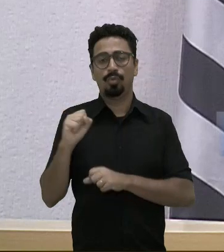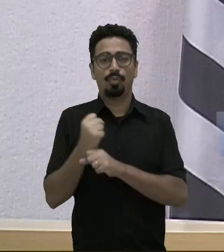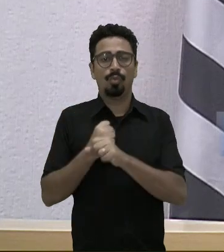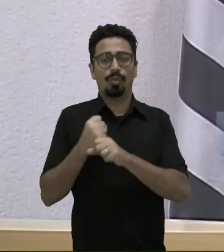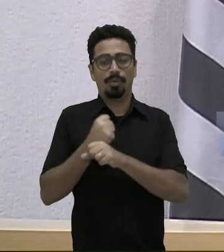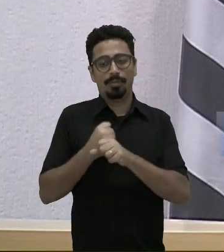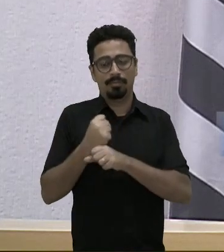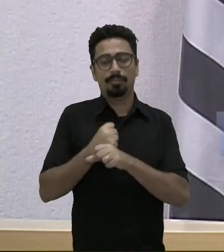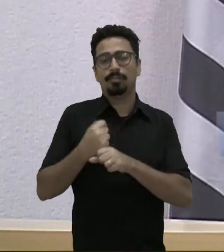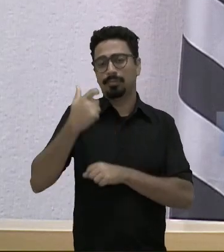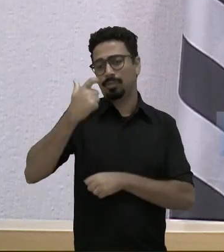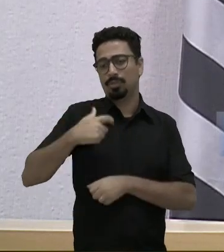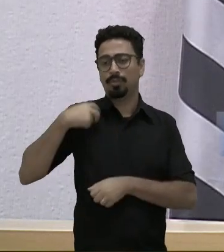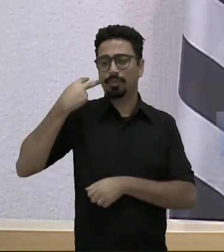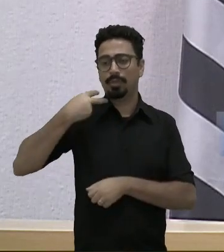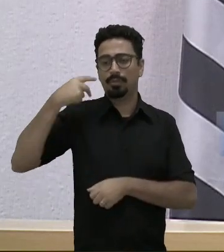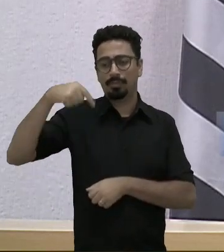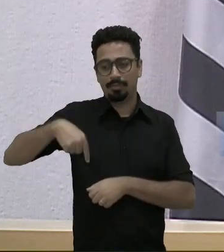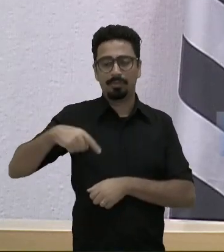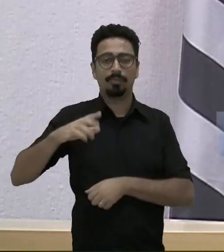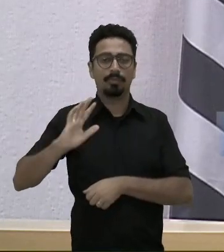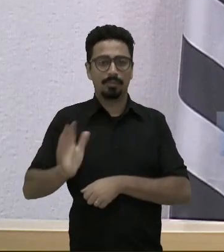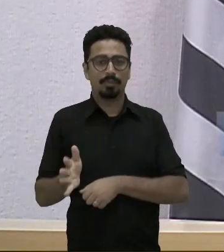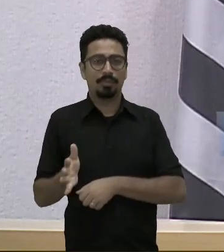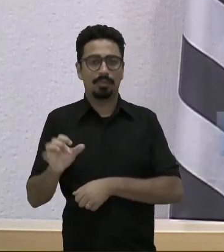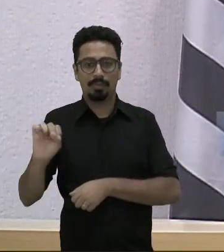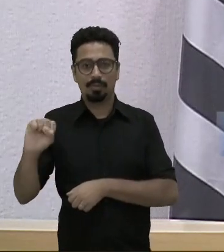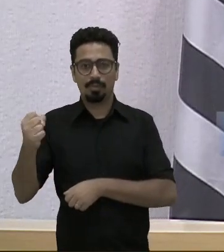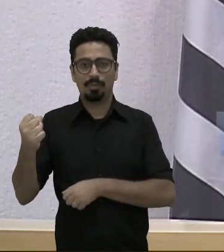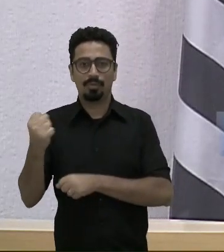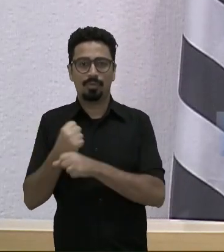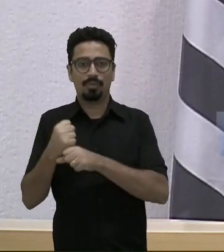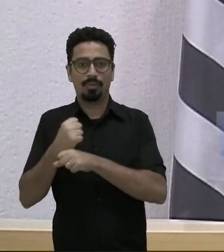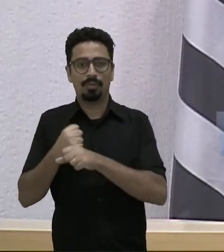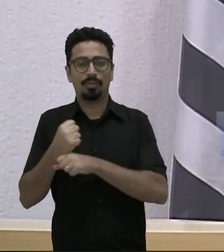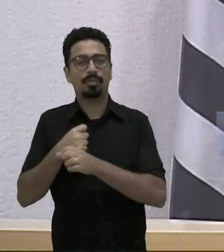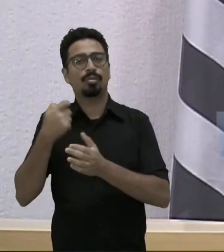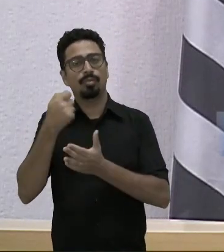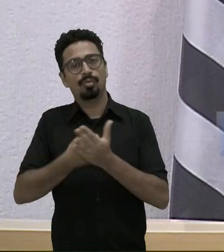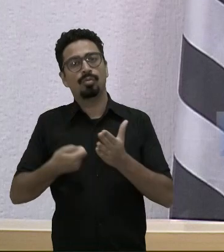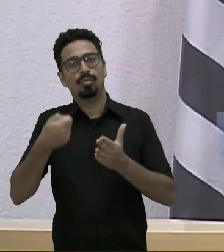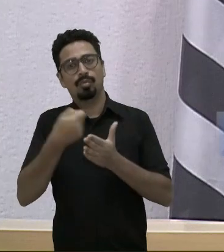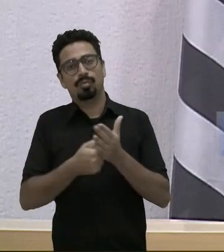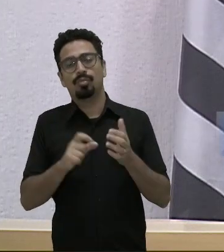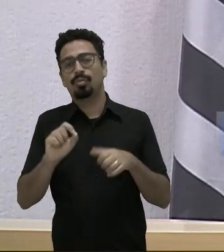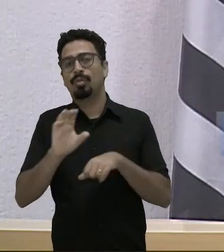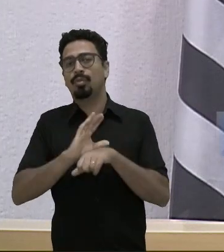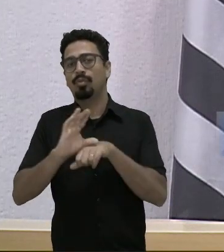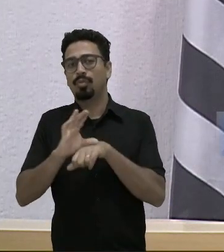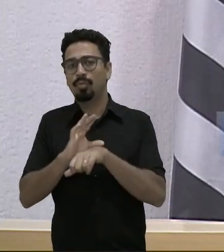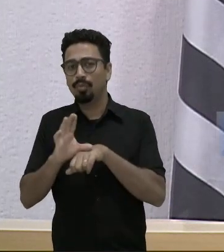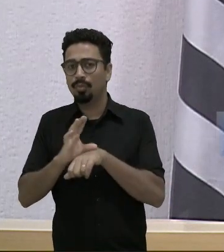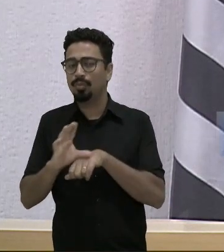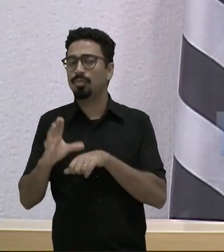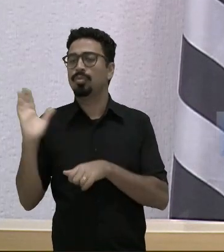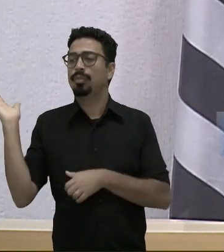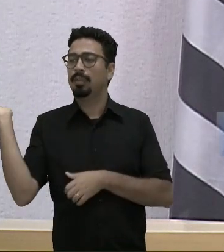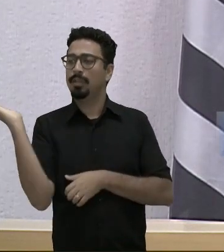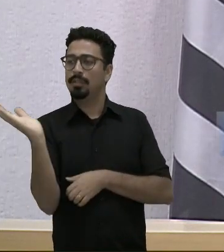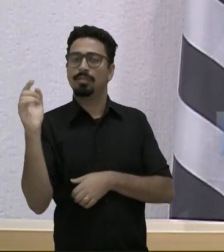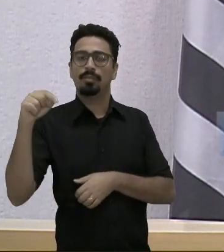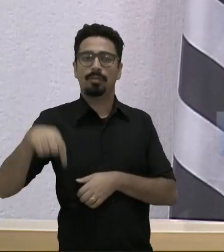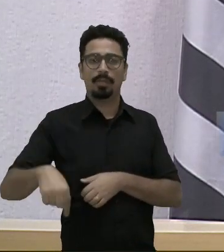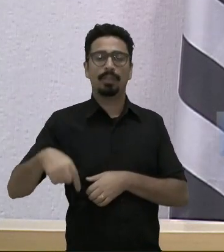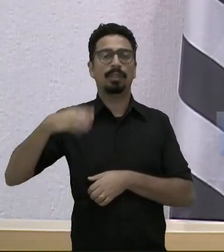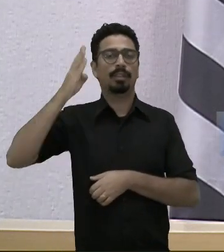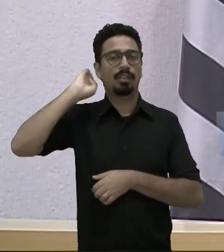como vereador nessa casa. E há 8 anos esse garoto briga pelo curso de garçom na cidade de Taubaté. Esse